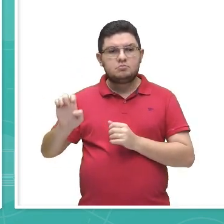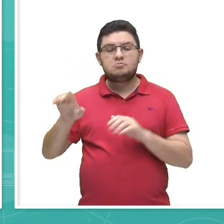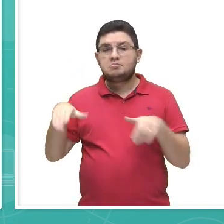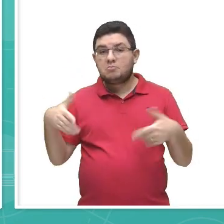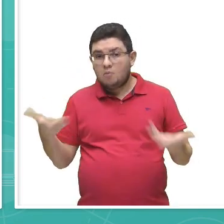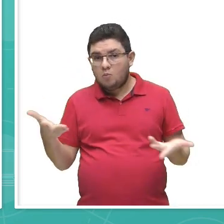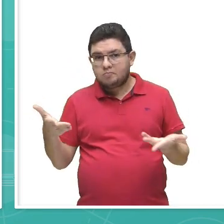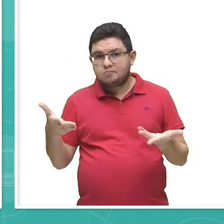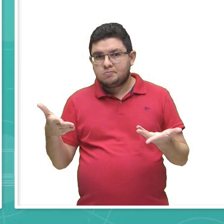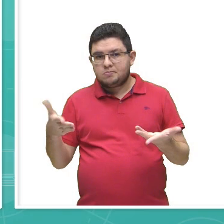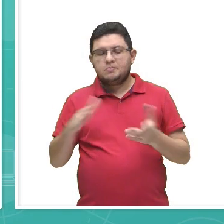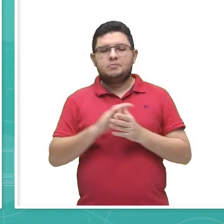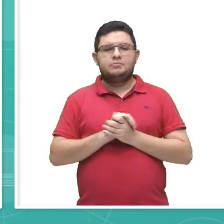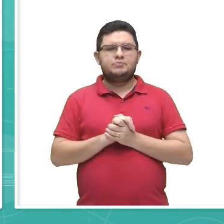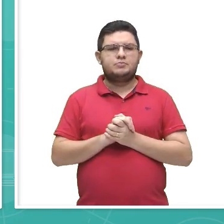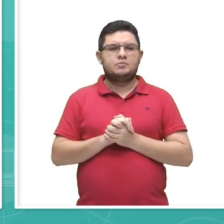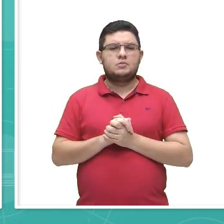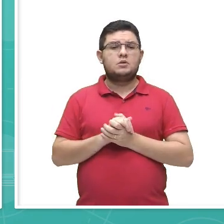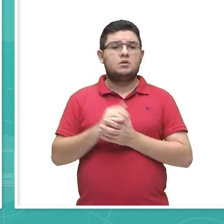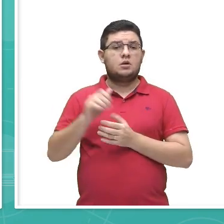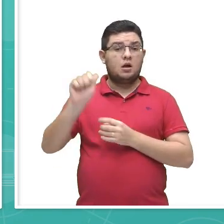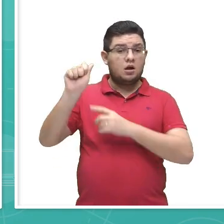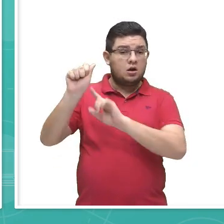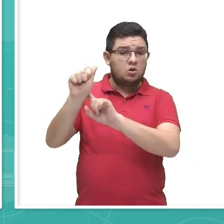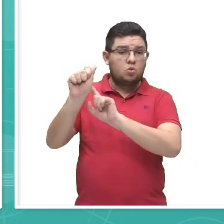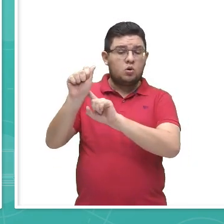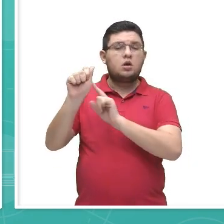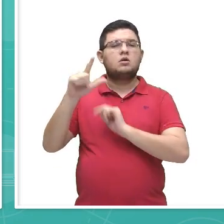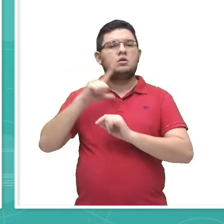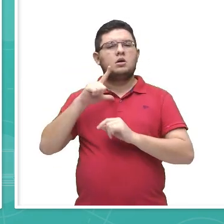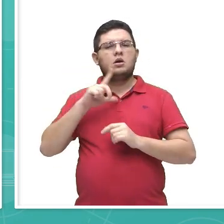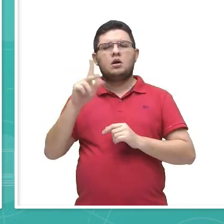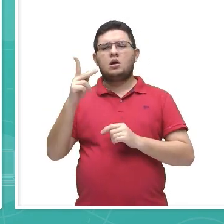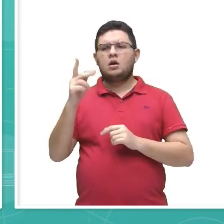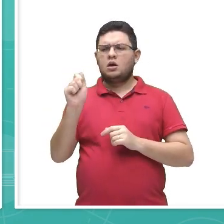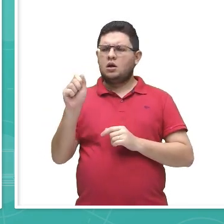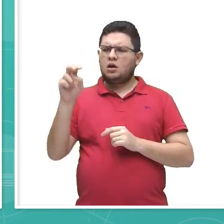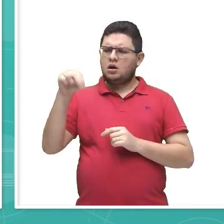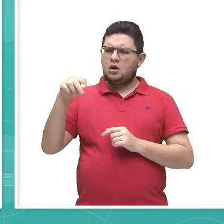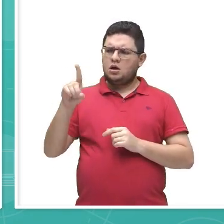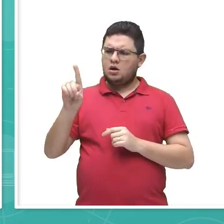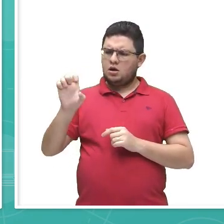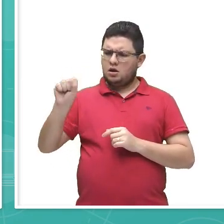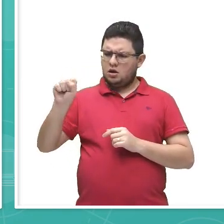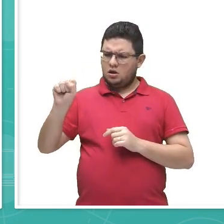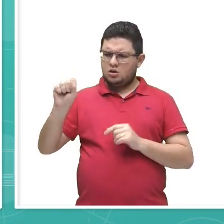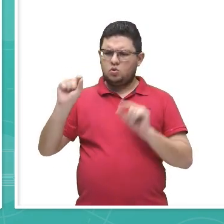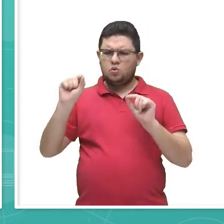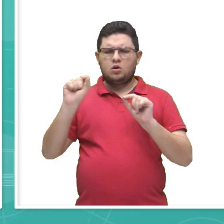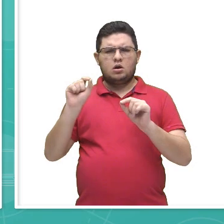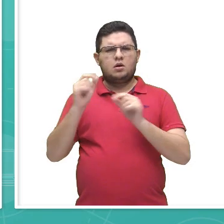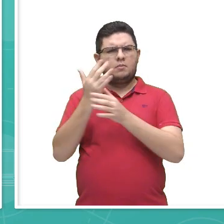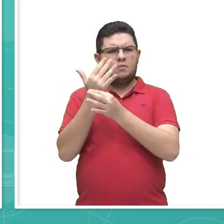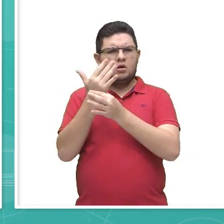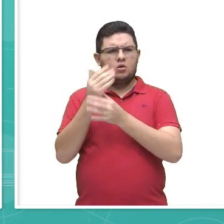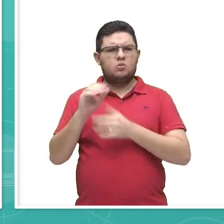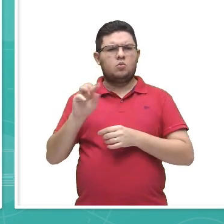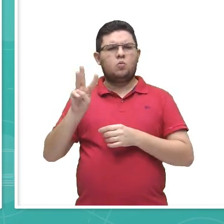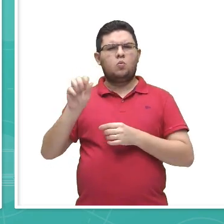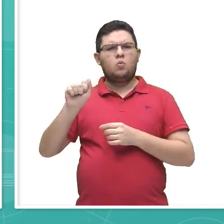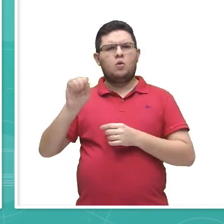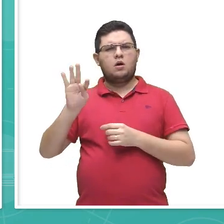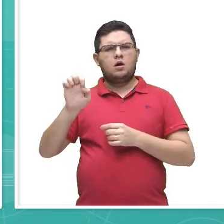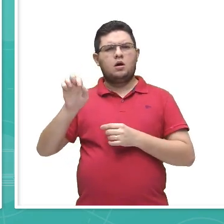temos wash my hands. Palavra hands, mãos. Drink water, tomar água. Chess,